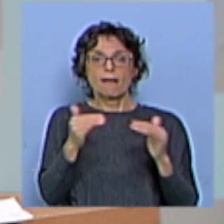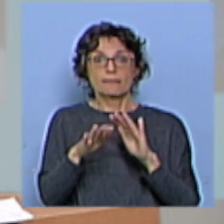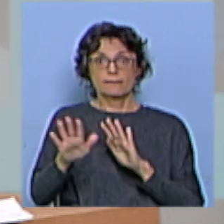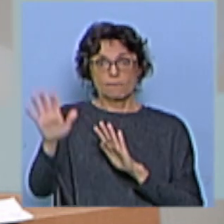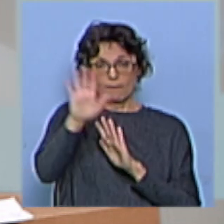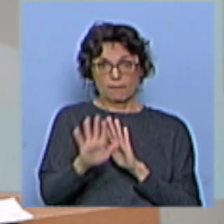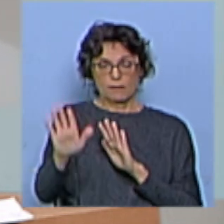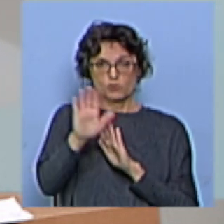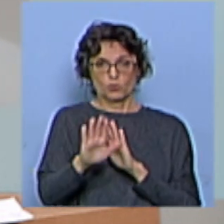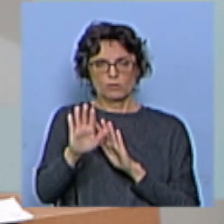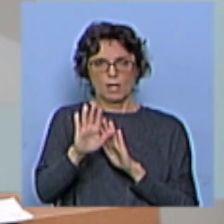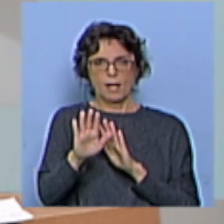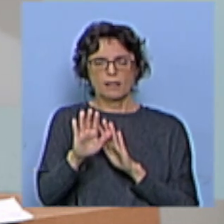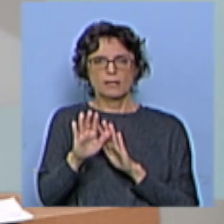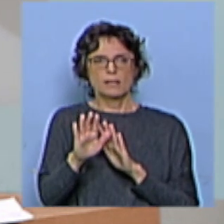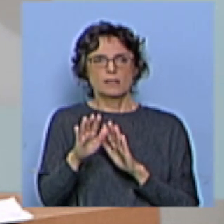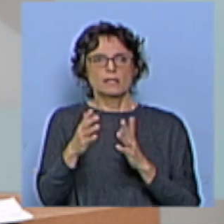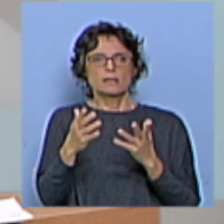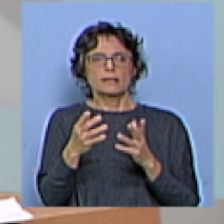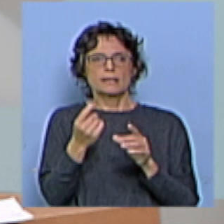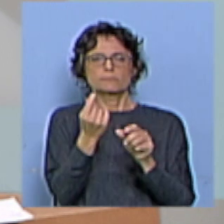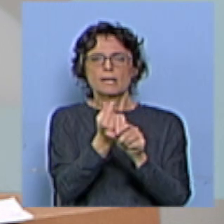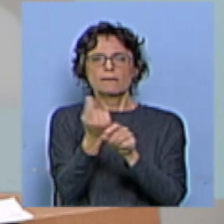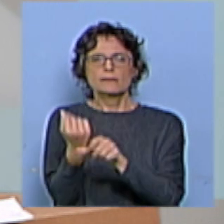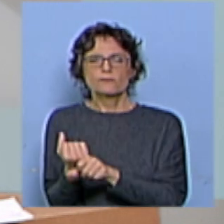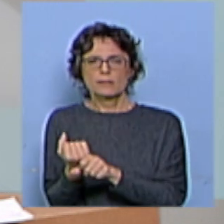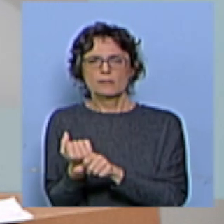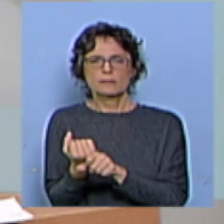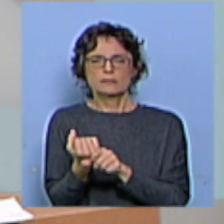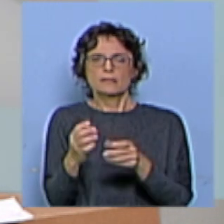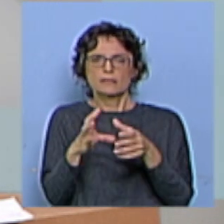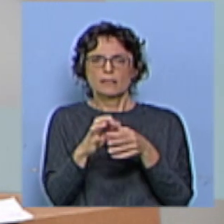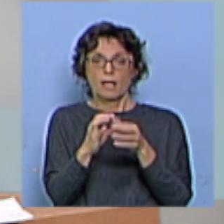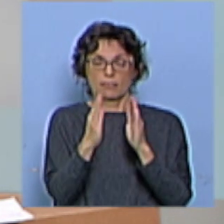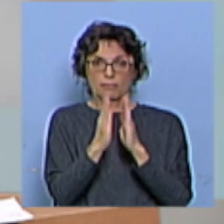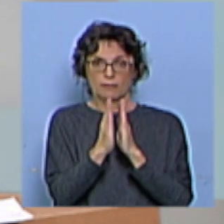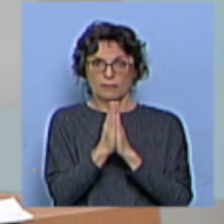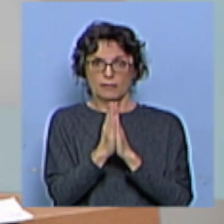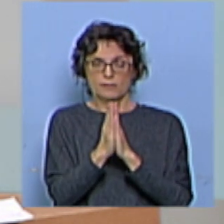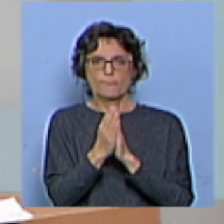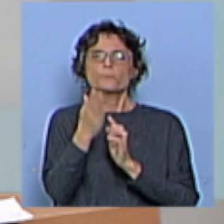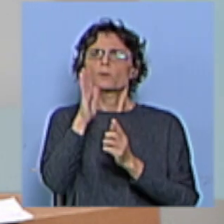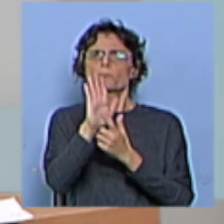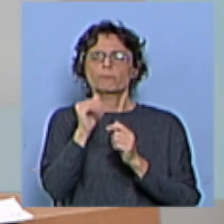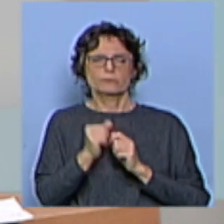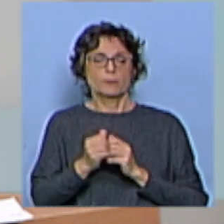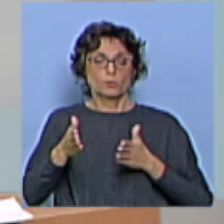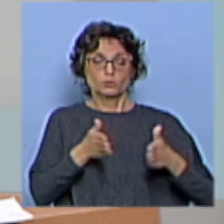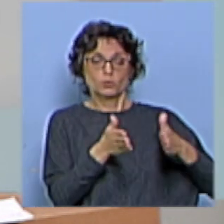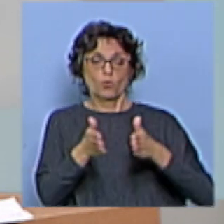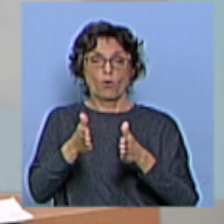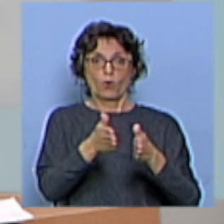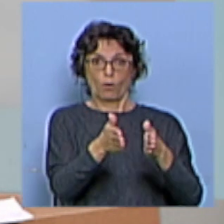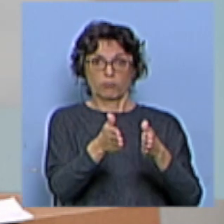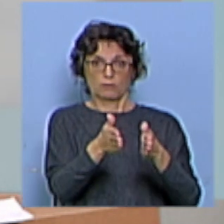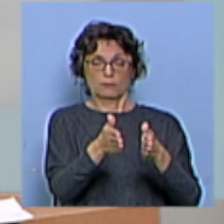do património religioso, designadamente a criação de rotas organizadas que têm vindo